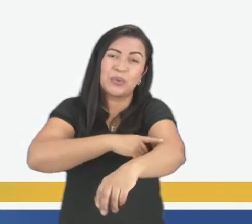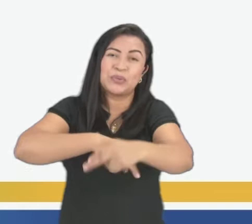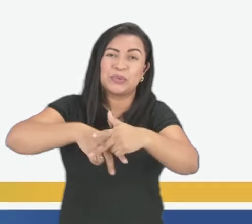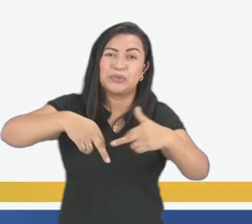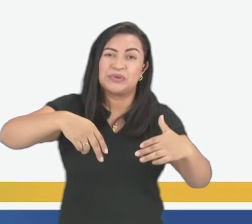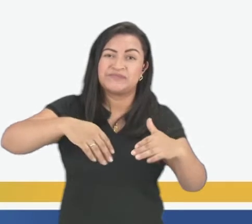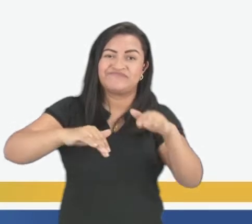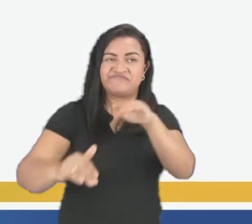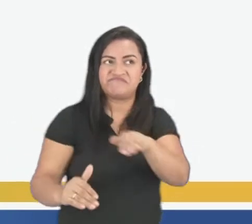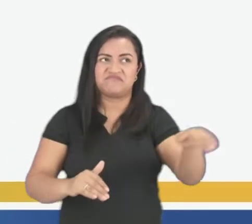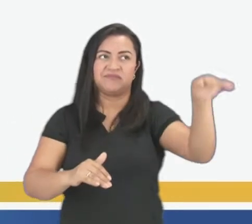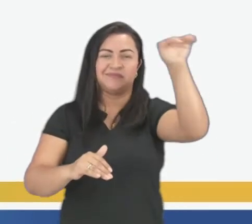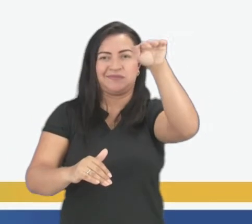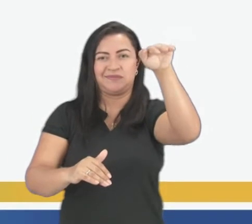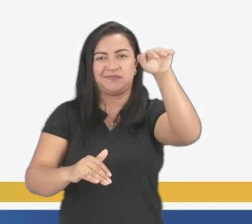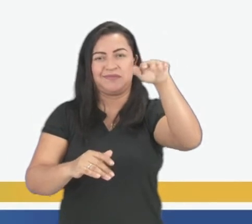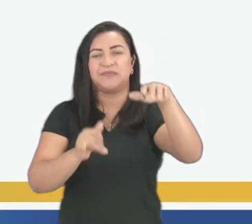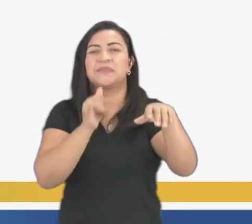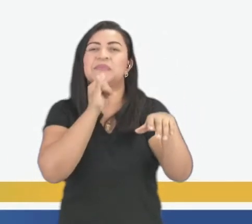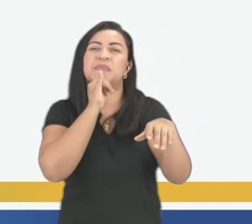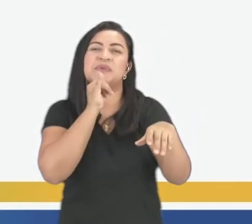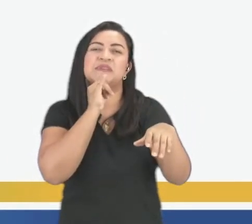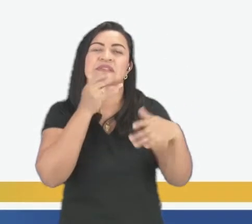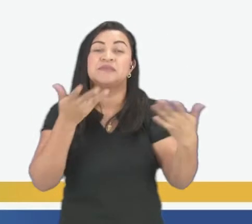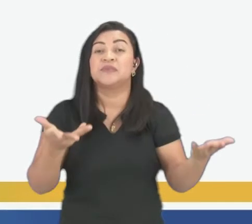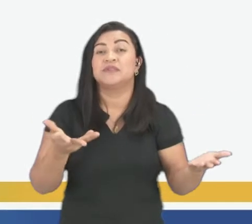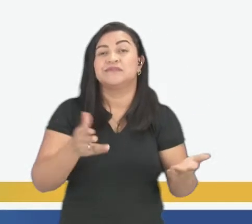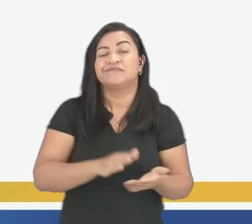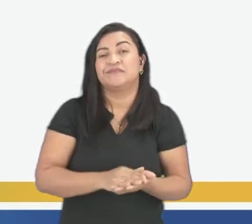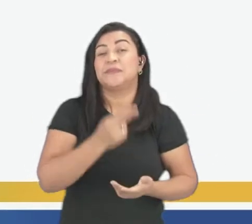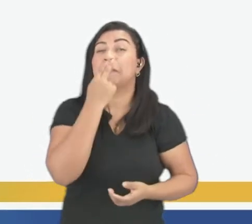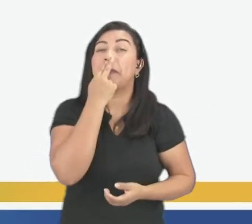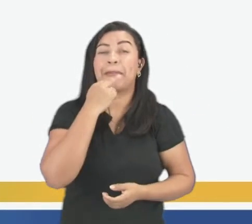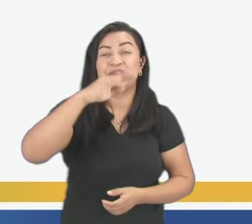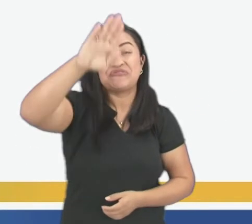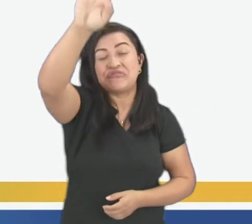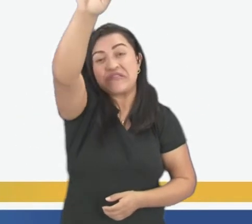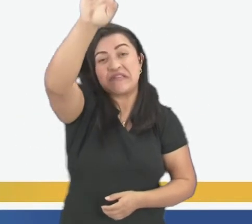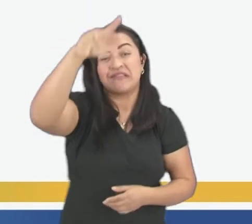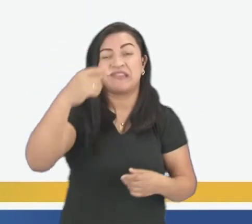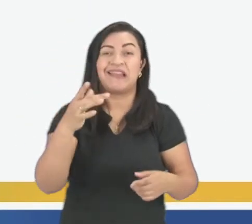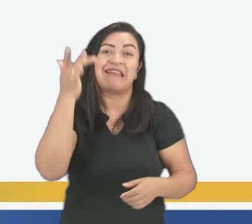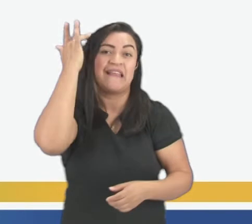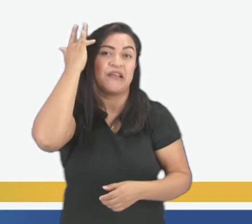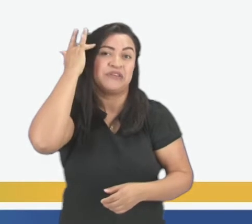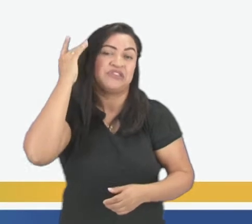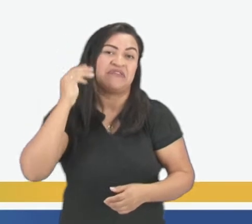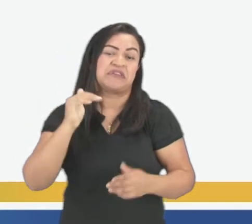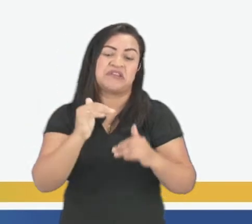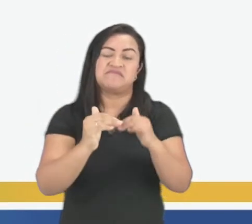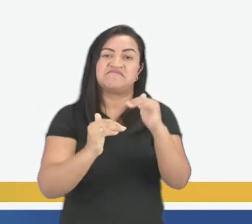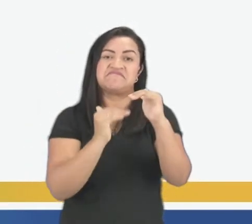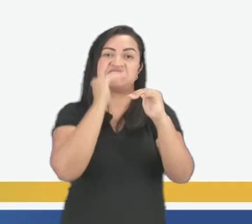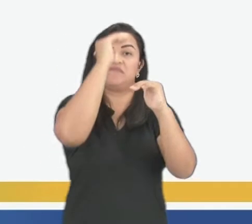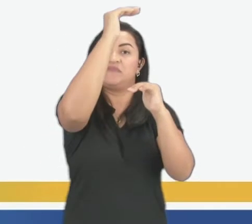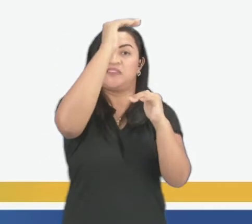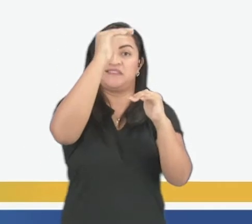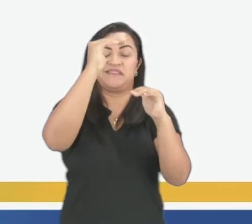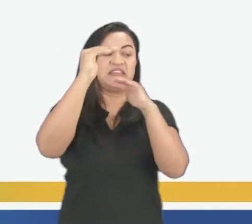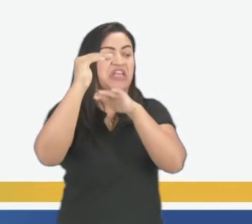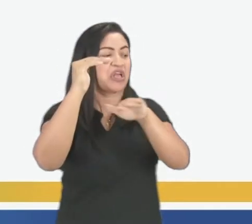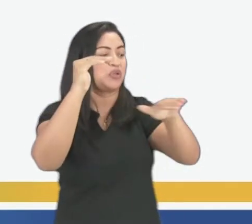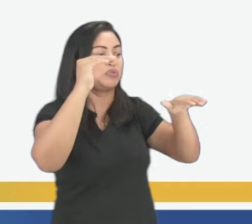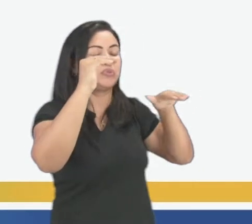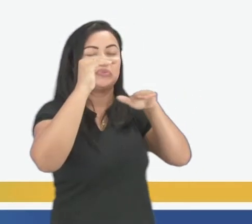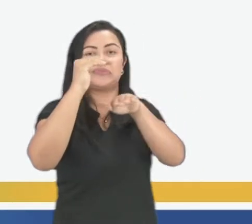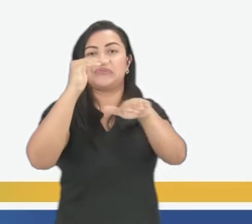que domina a outra. É o caso do pensamento, por exemplo, de Hitler, que achava que a raça ariana era superior às demais raças